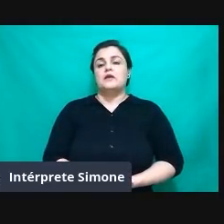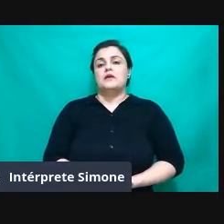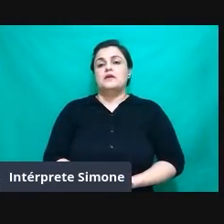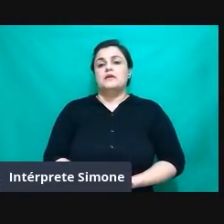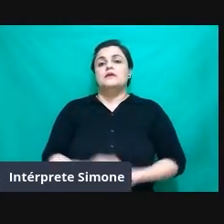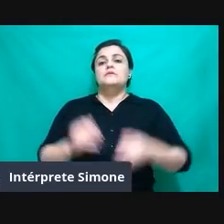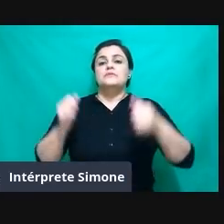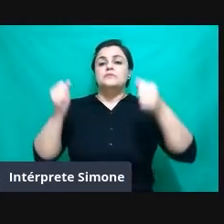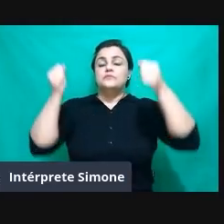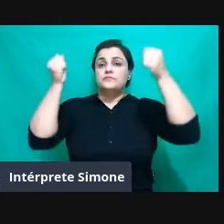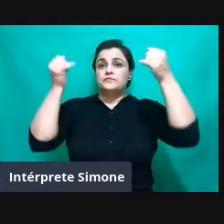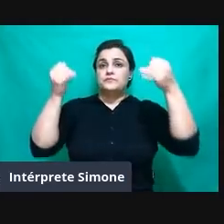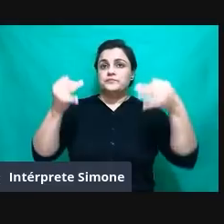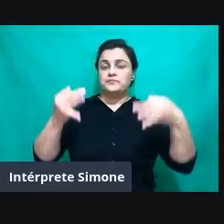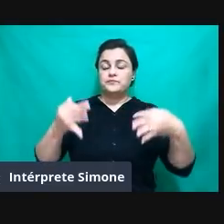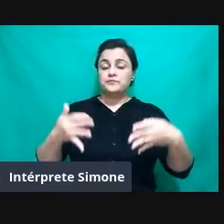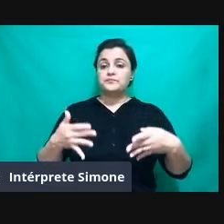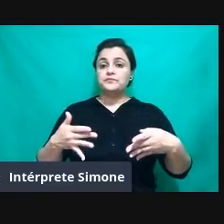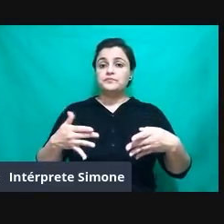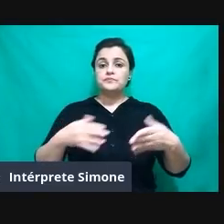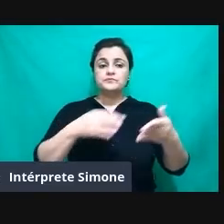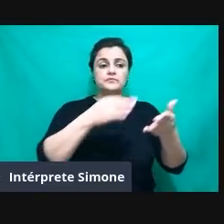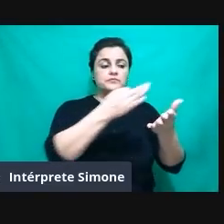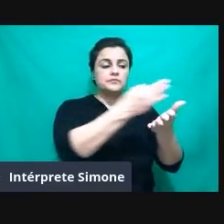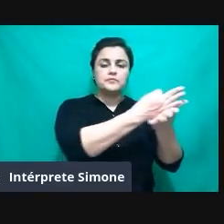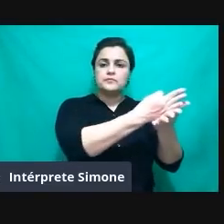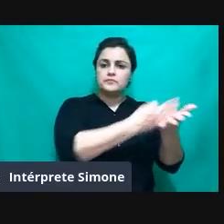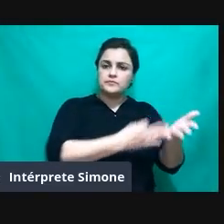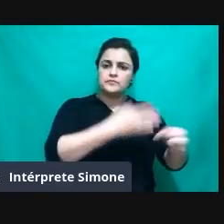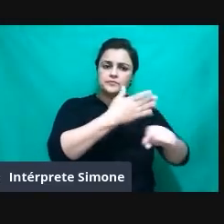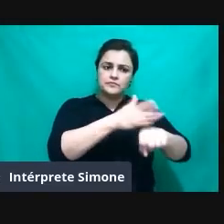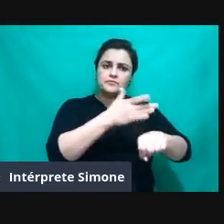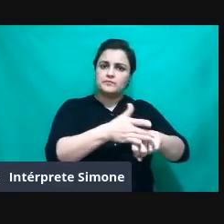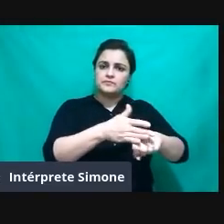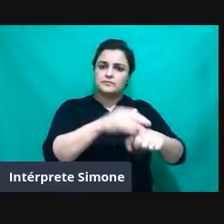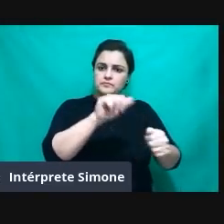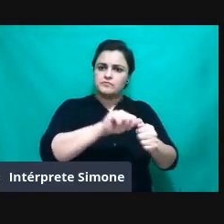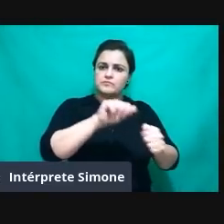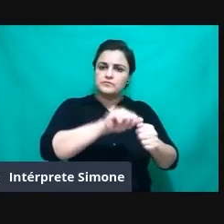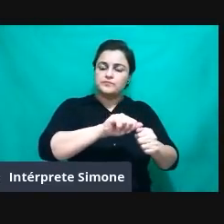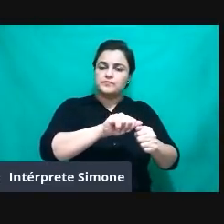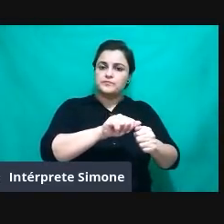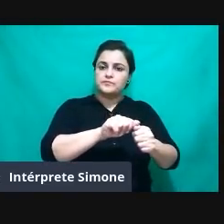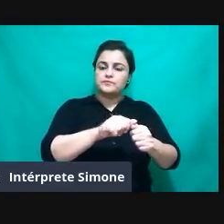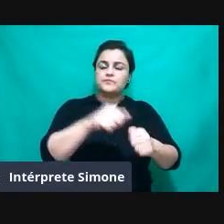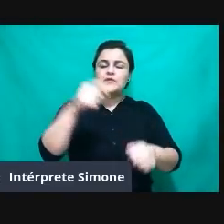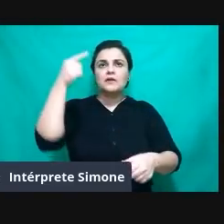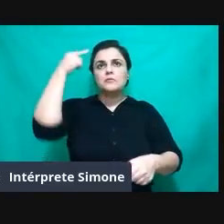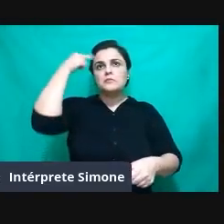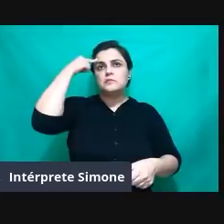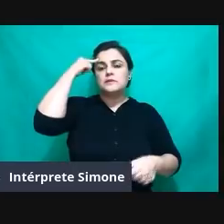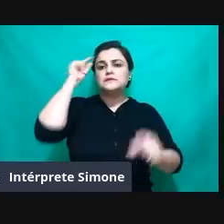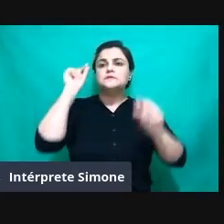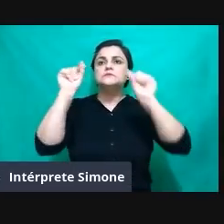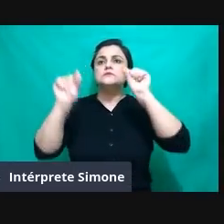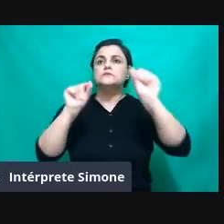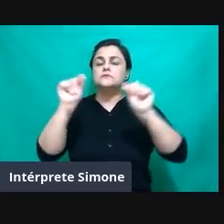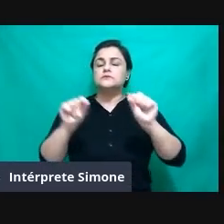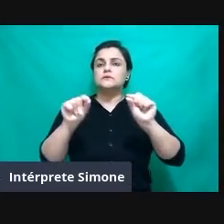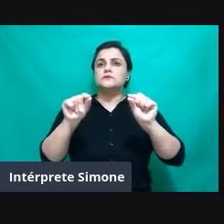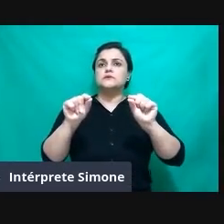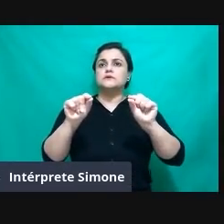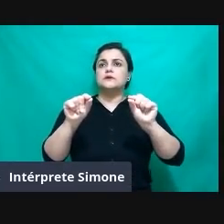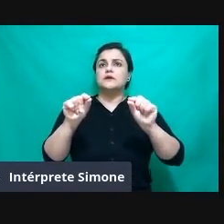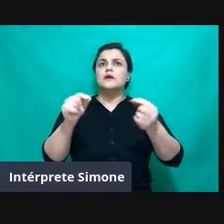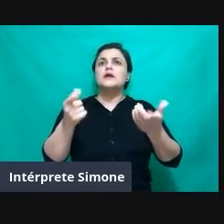aí da linguagem, nós devemos pensar nessa produção como um meio de utilização desses textos. Então,